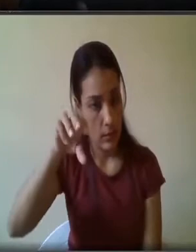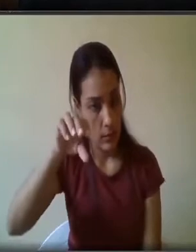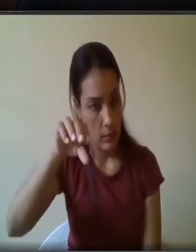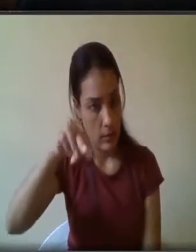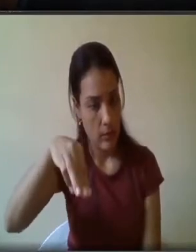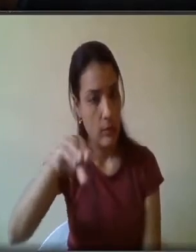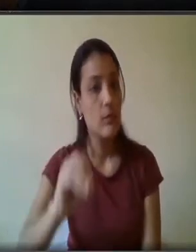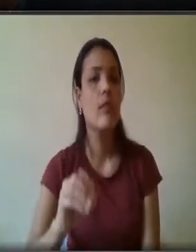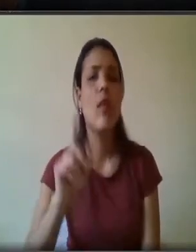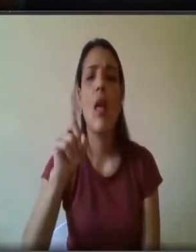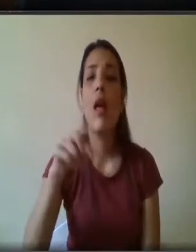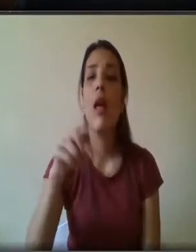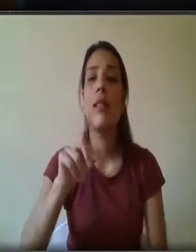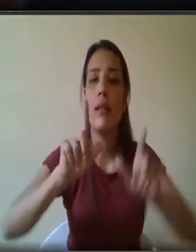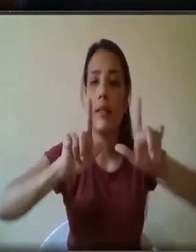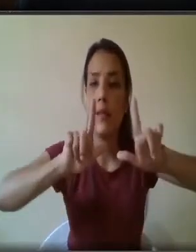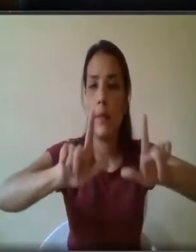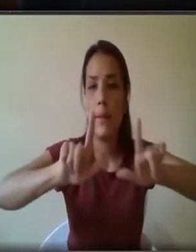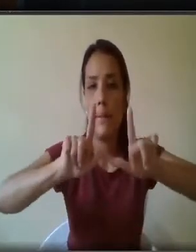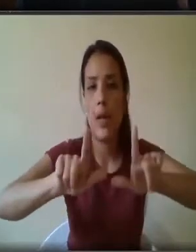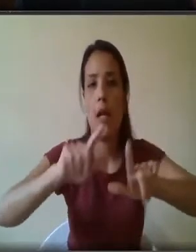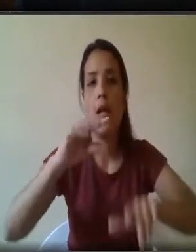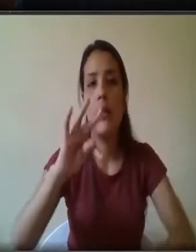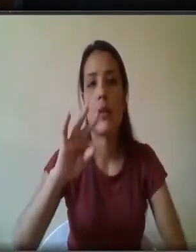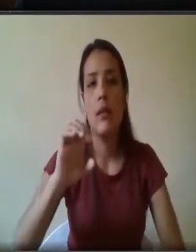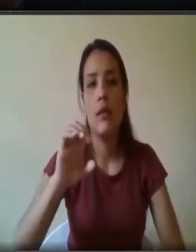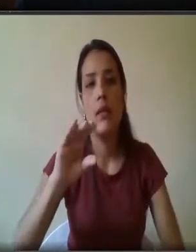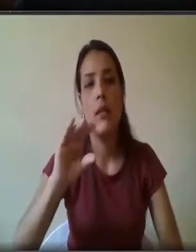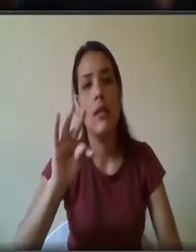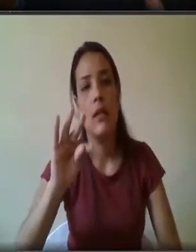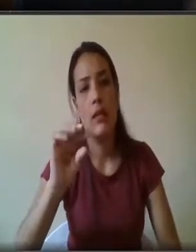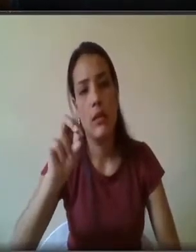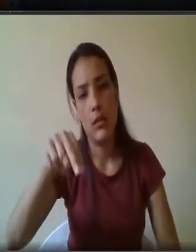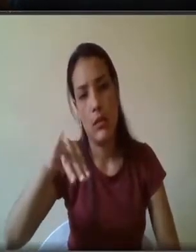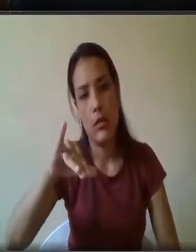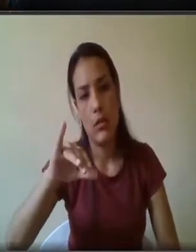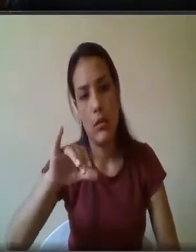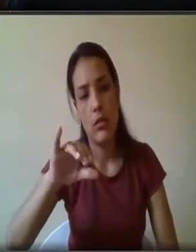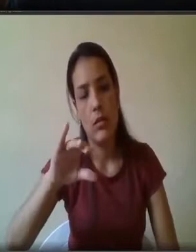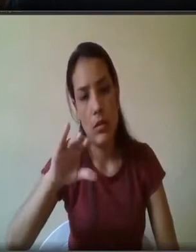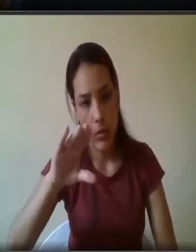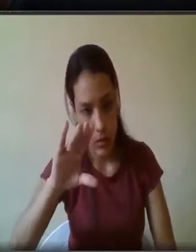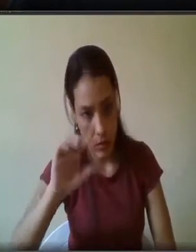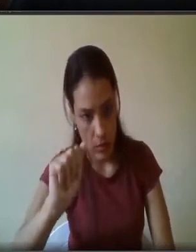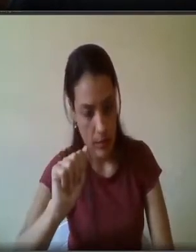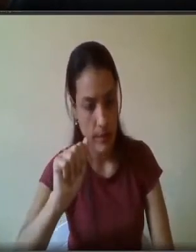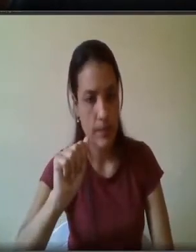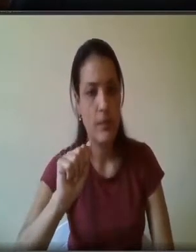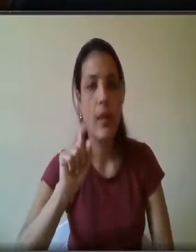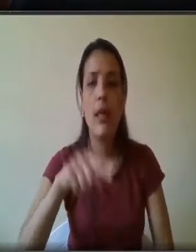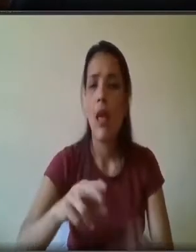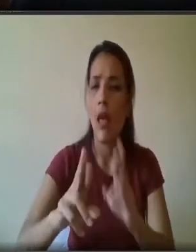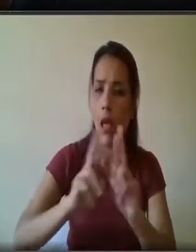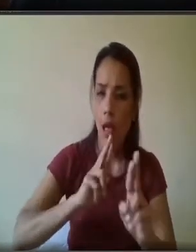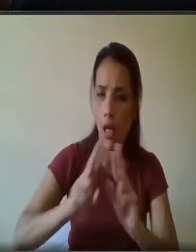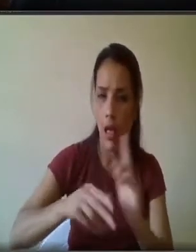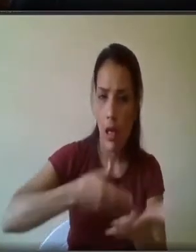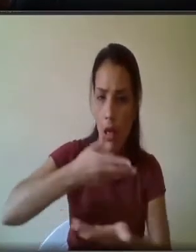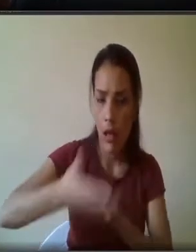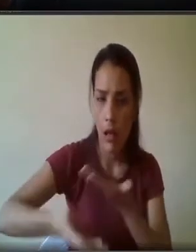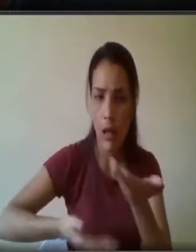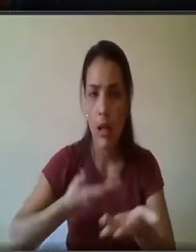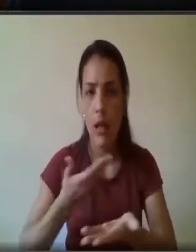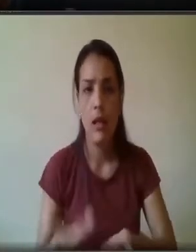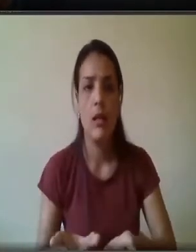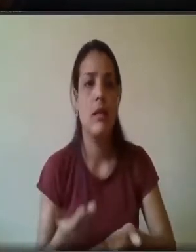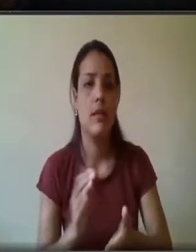E aí está aqui a definição do tectonismo ou de astrofismo, que é justamente a relação que essas placas tectônicas vão